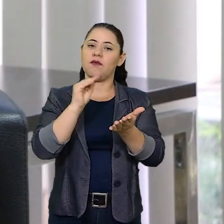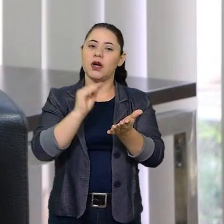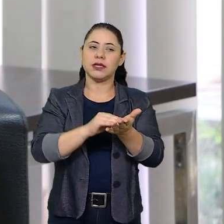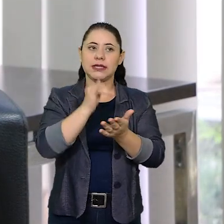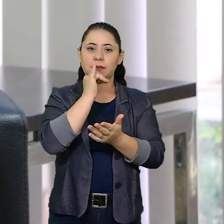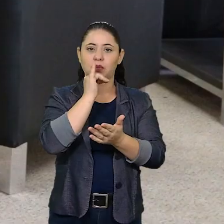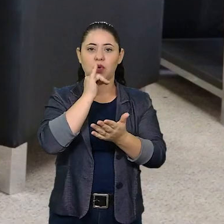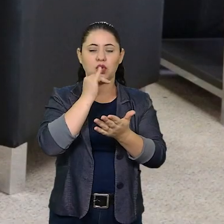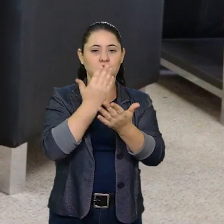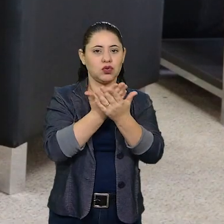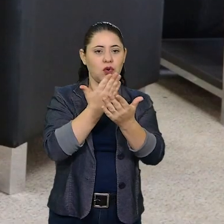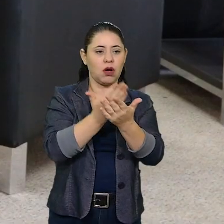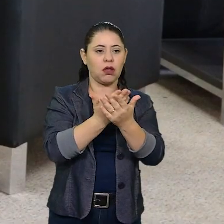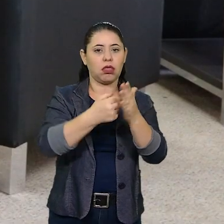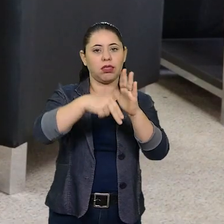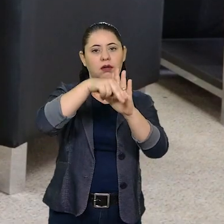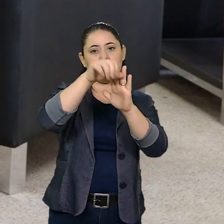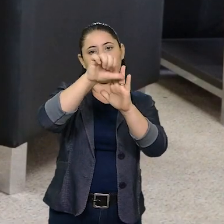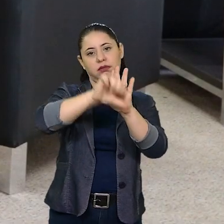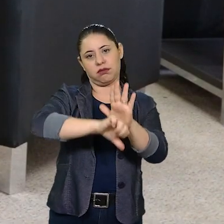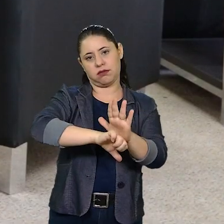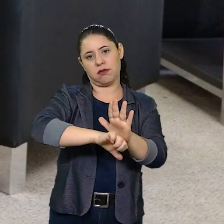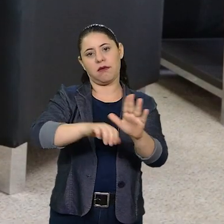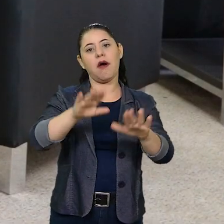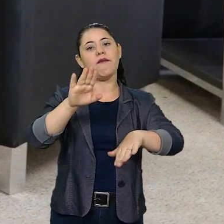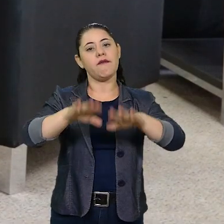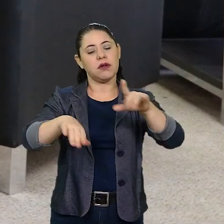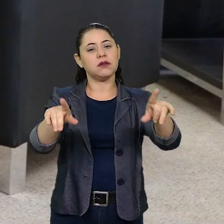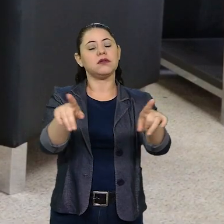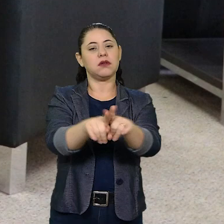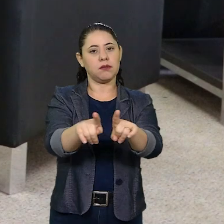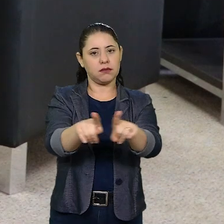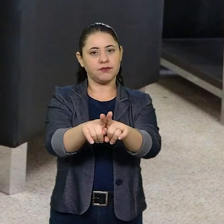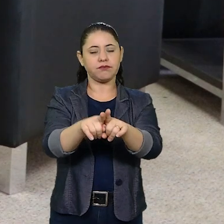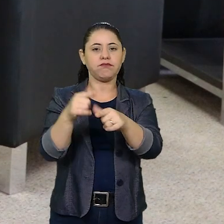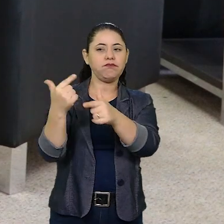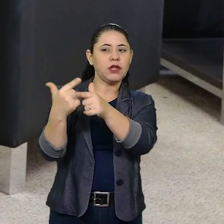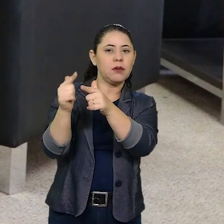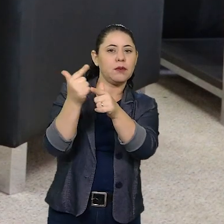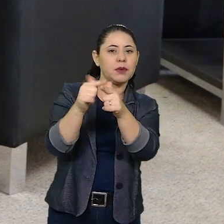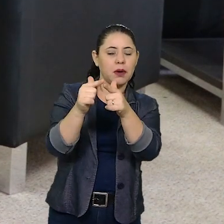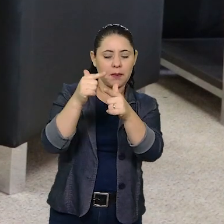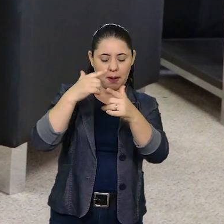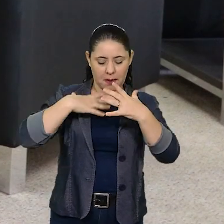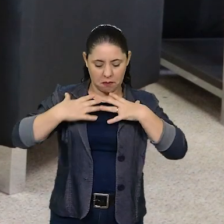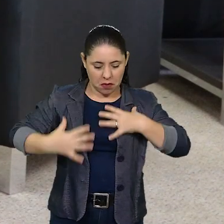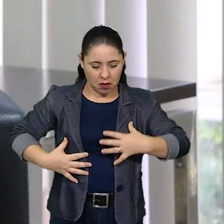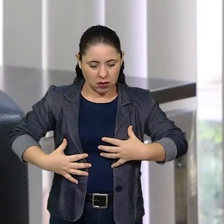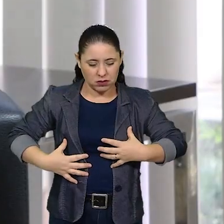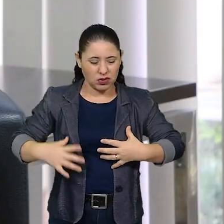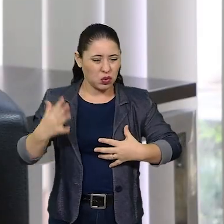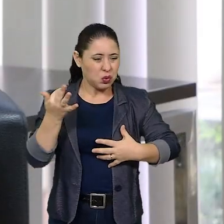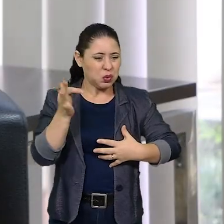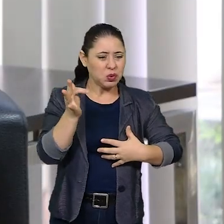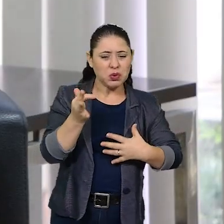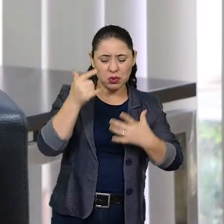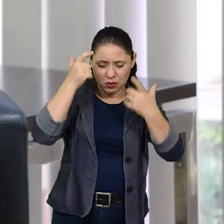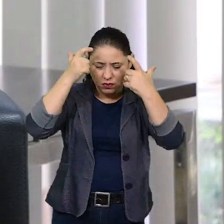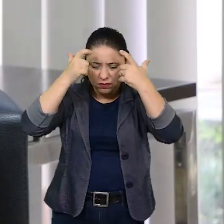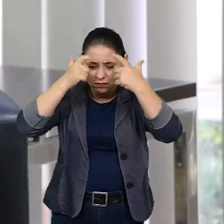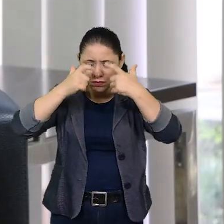falta de rendimento na escola, às vezes um problema físico mesmo,